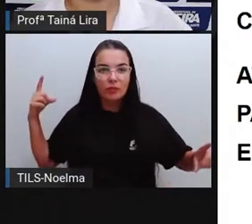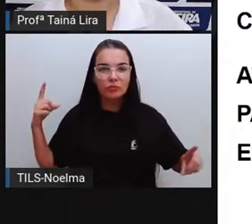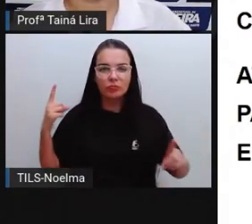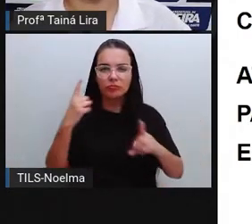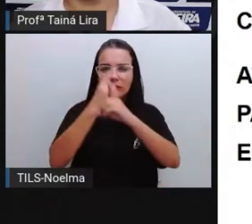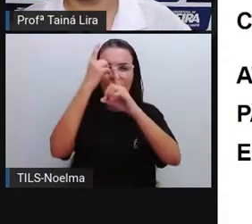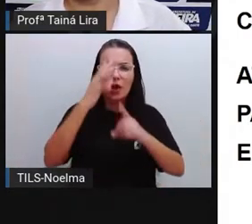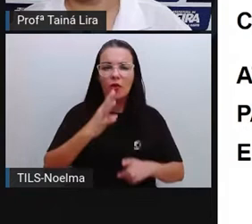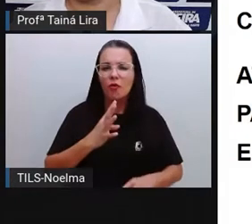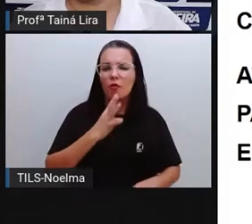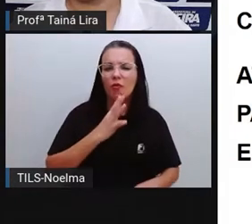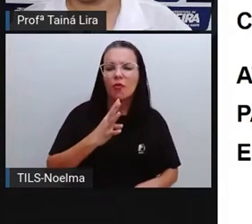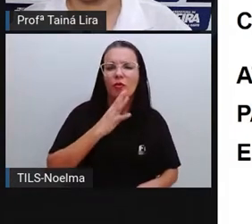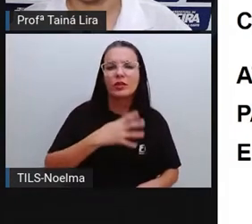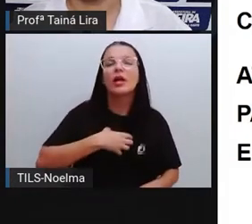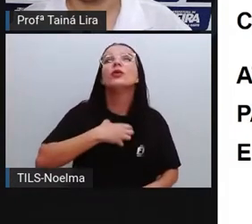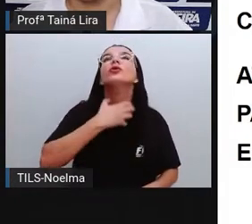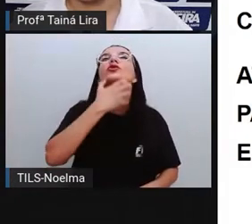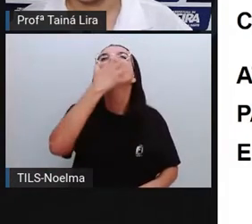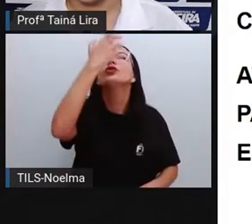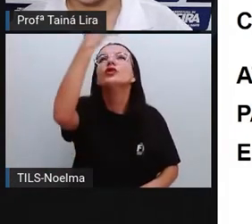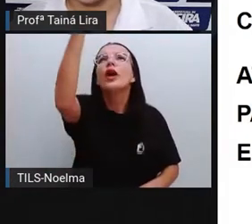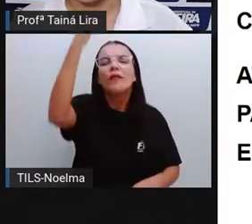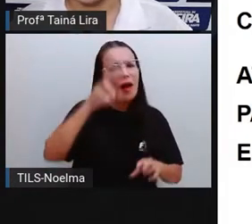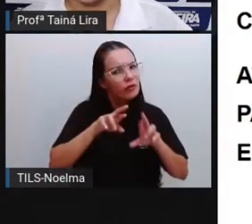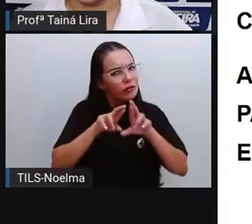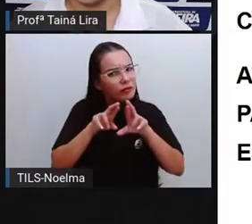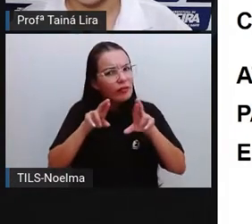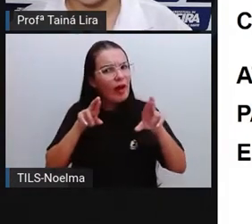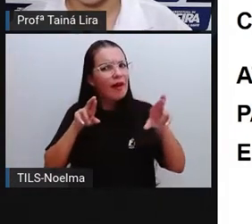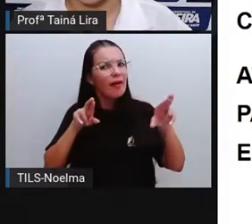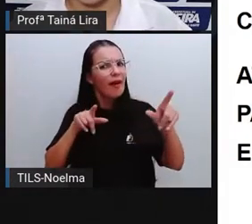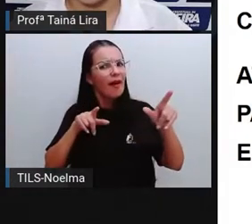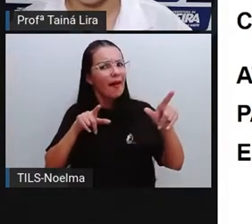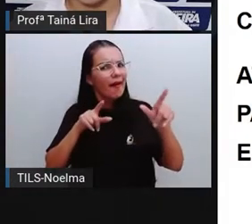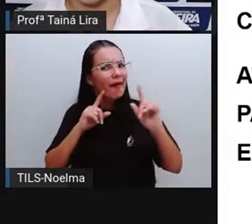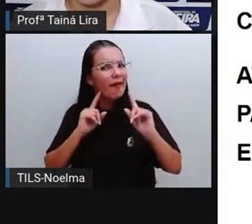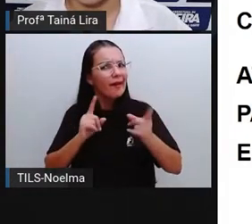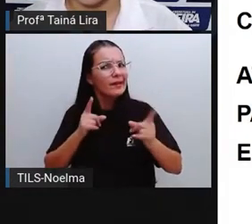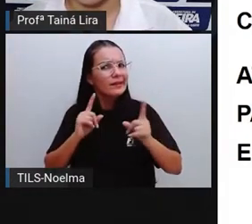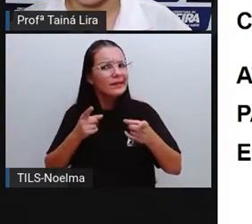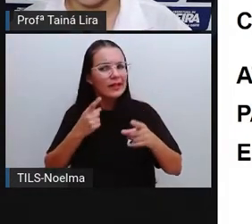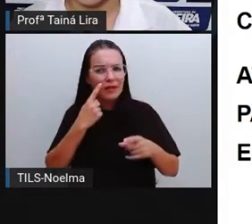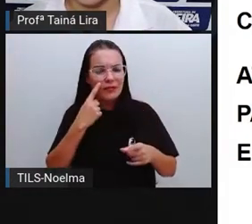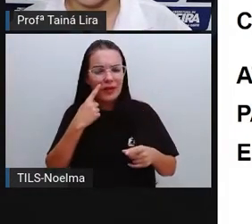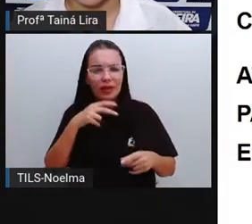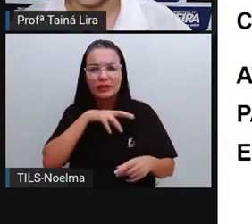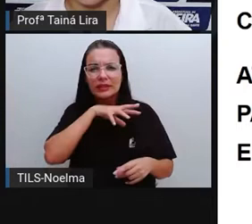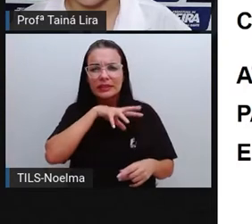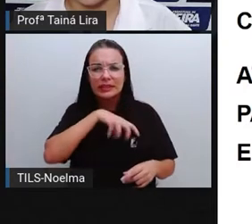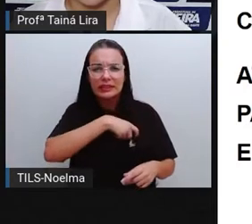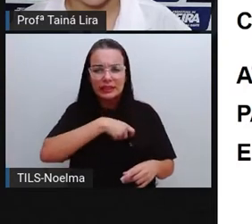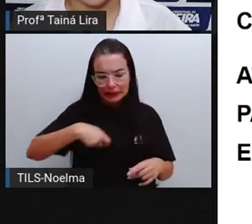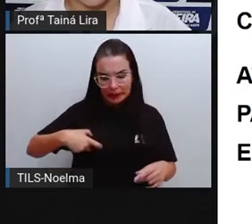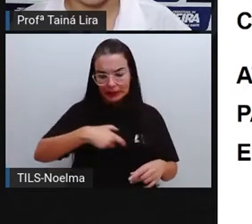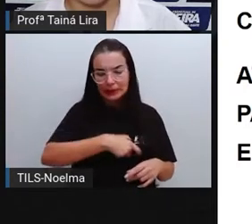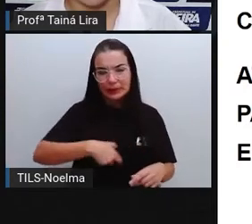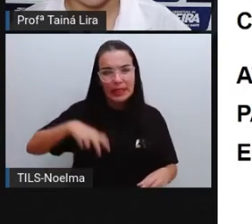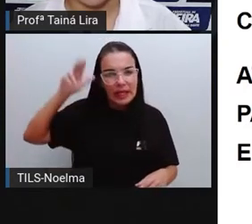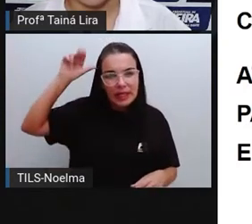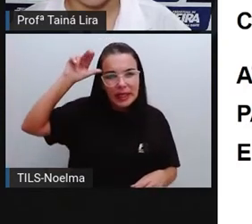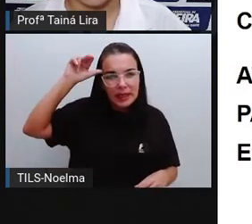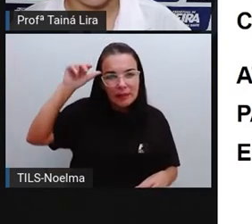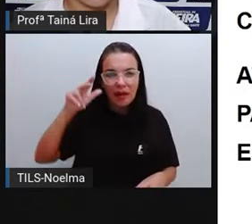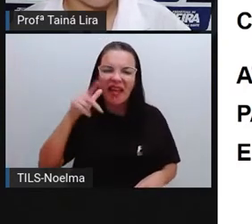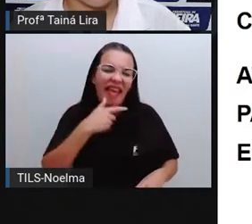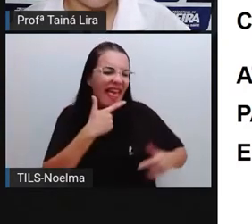uma girafa muito estranha. Olha lá as zebrinhas, ó, as outras rindo da cara dela, e observe aqui, ó, a